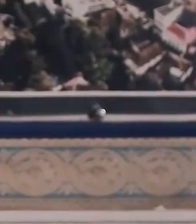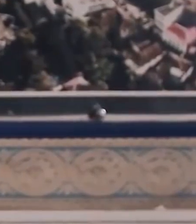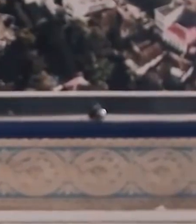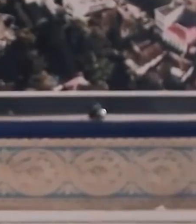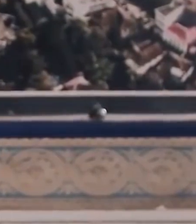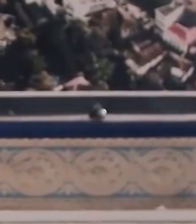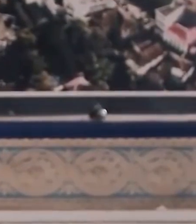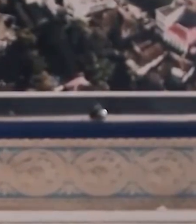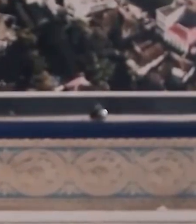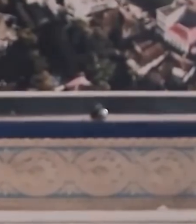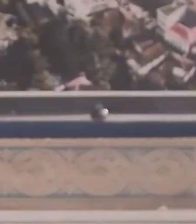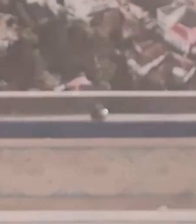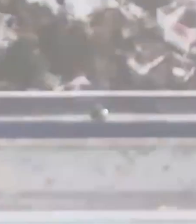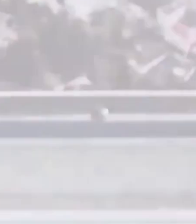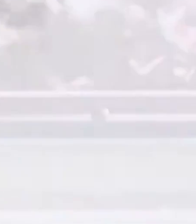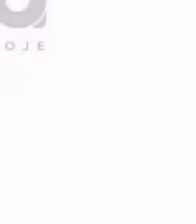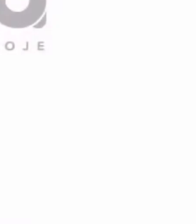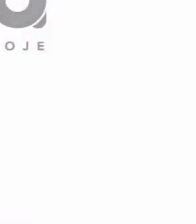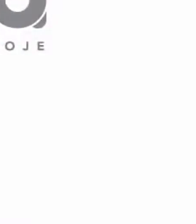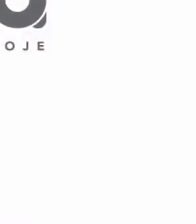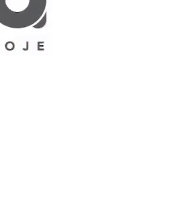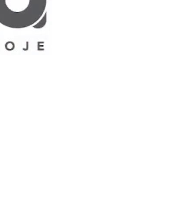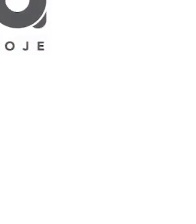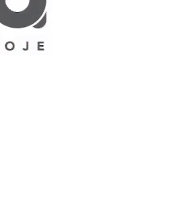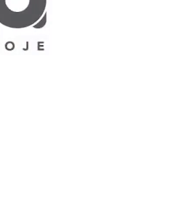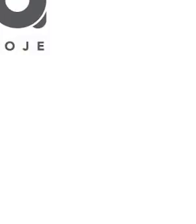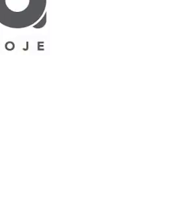José? Ok?